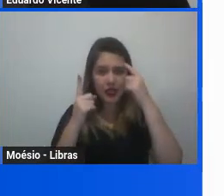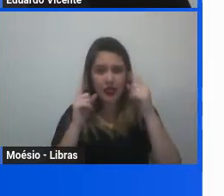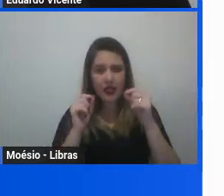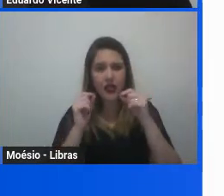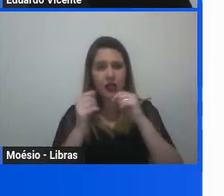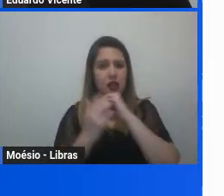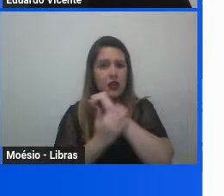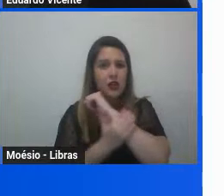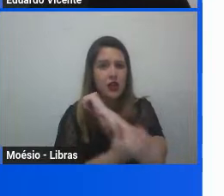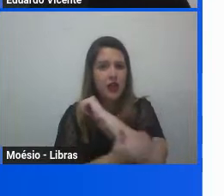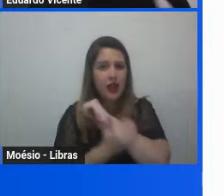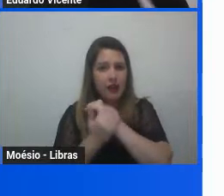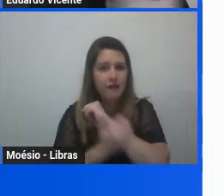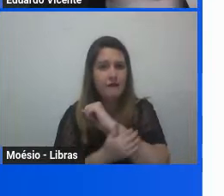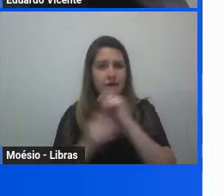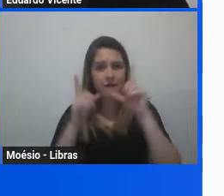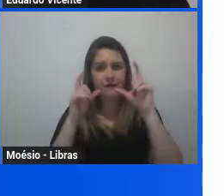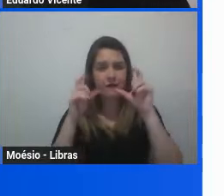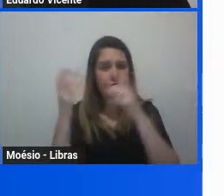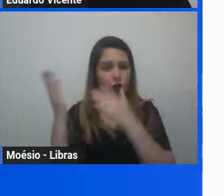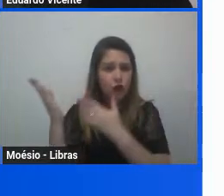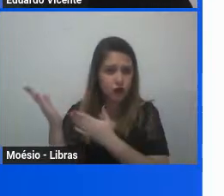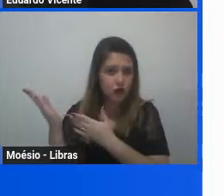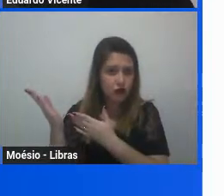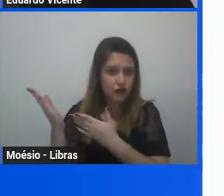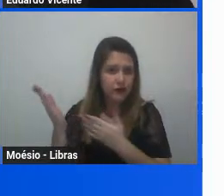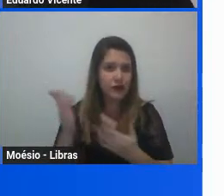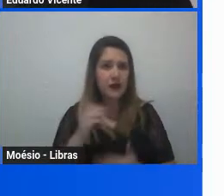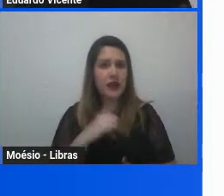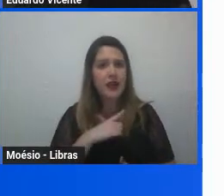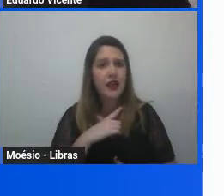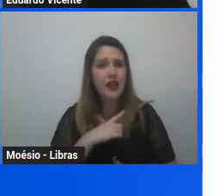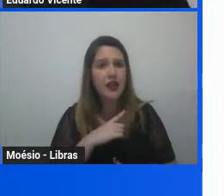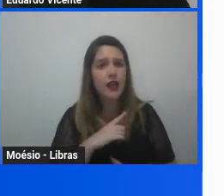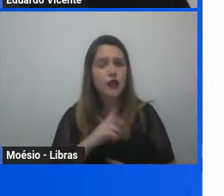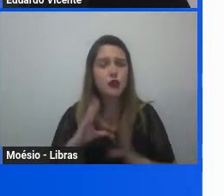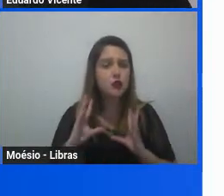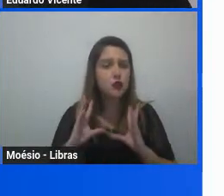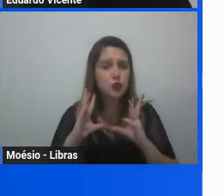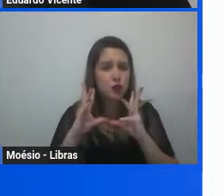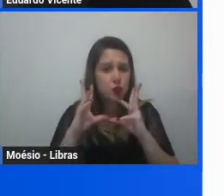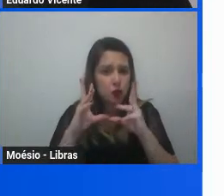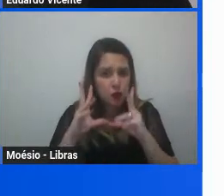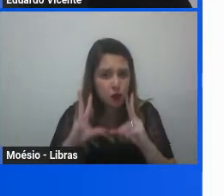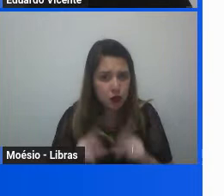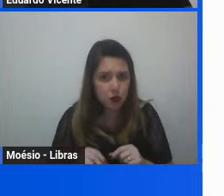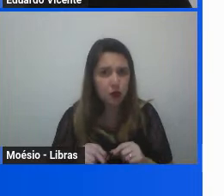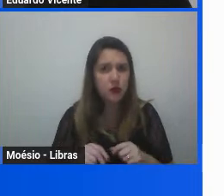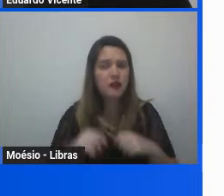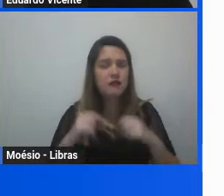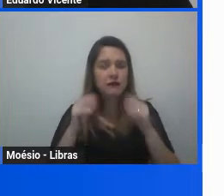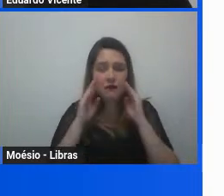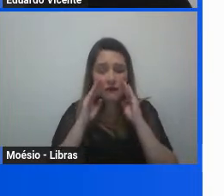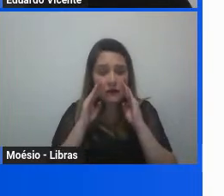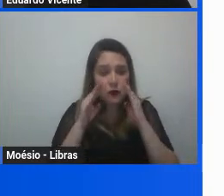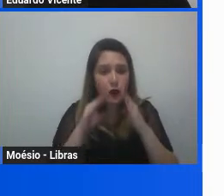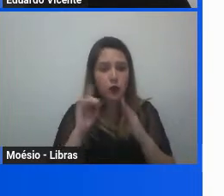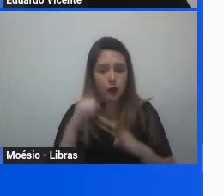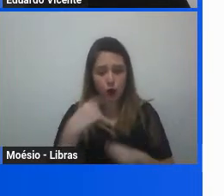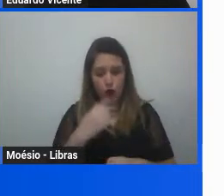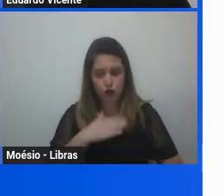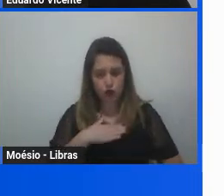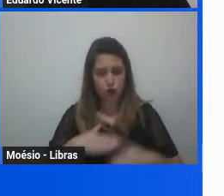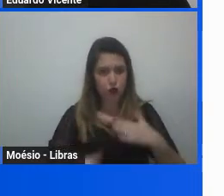as fotos, né? Porque isso hoje a gente tem na internet. Mas tudo aquilo que fixa no nosso corpo, eu